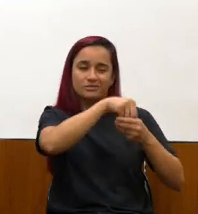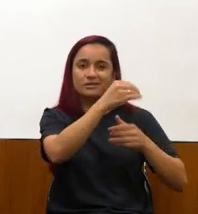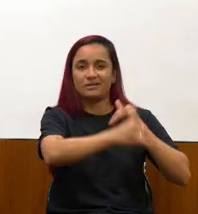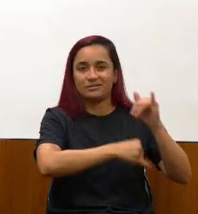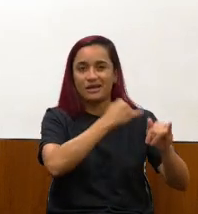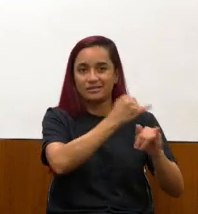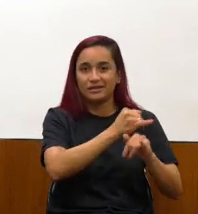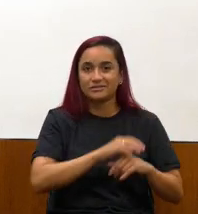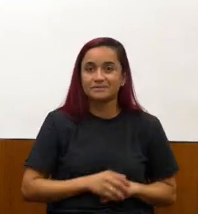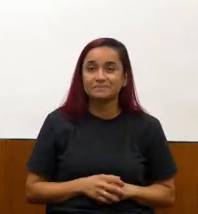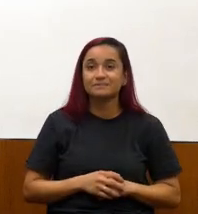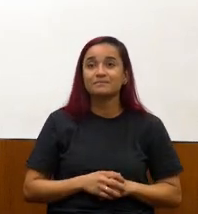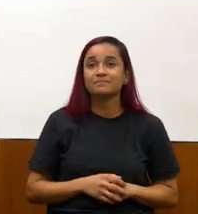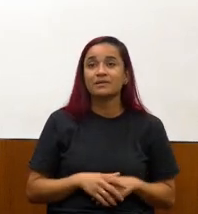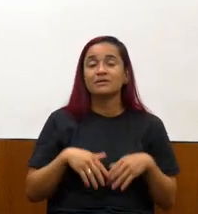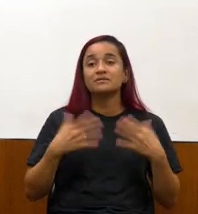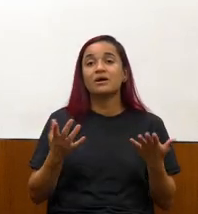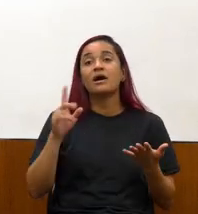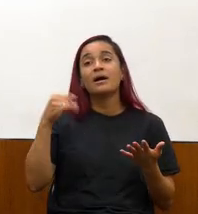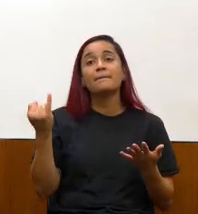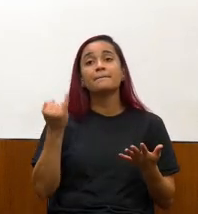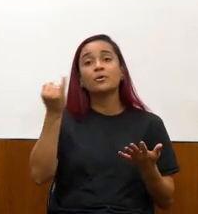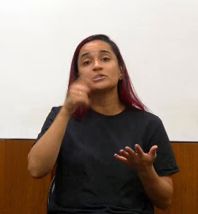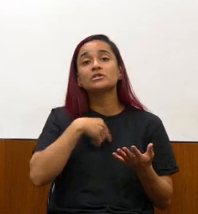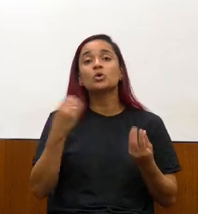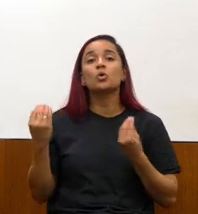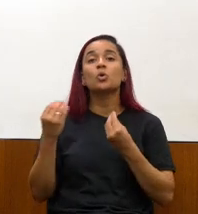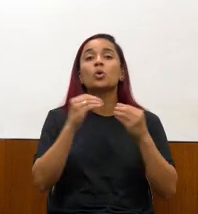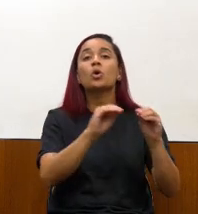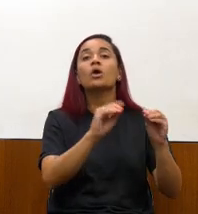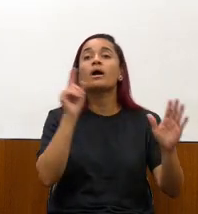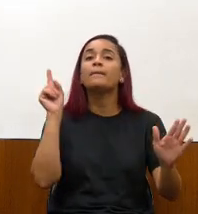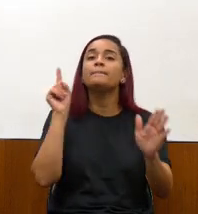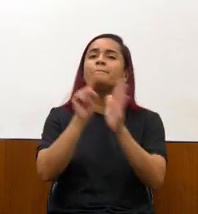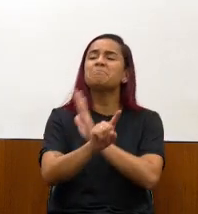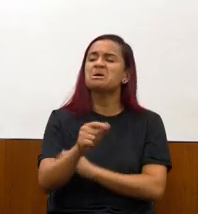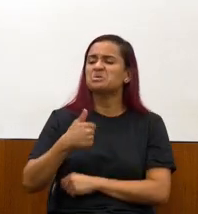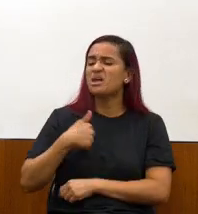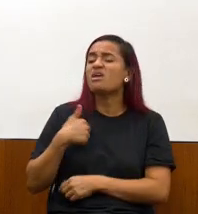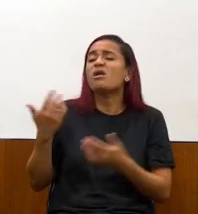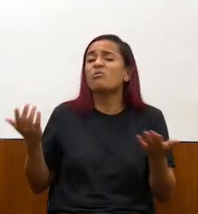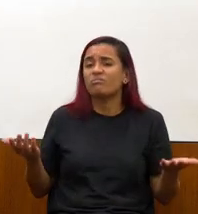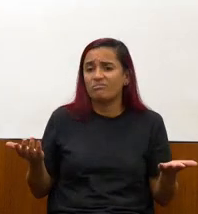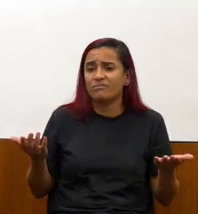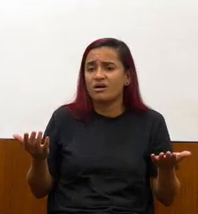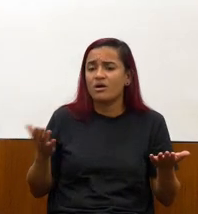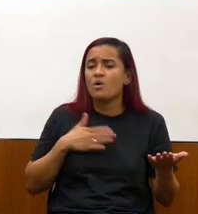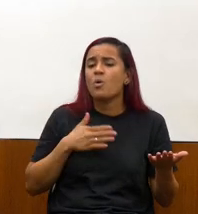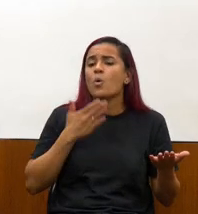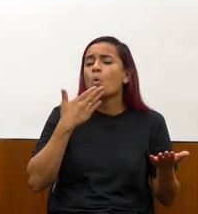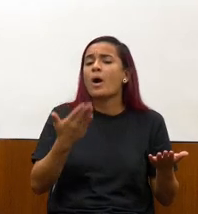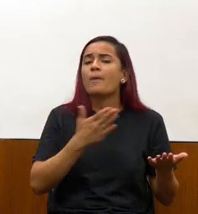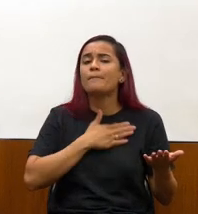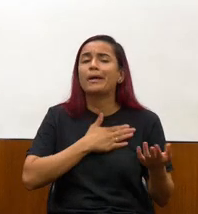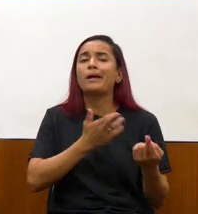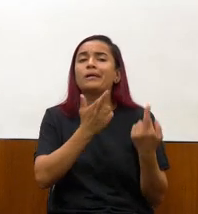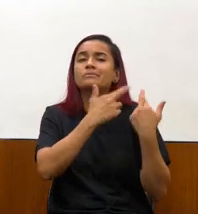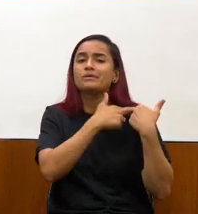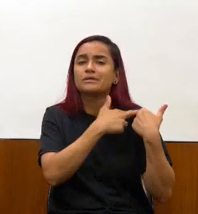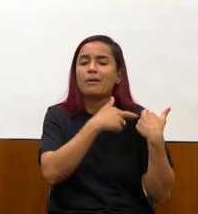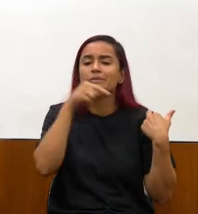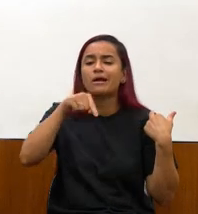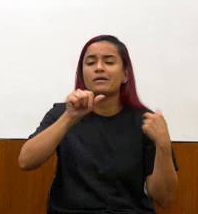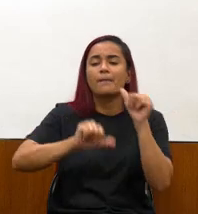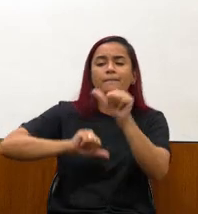E a pergunta que a gente coloca, deputado, é: e eu com isso? Qual é o nosso papel em recorrente à mudança